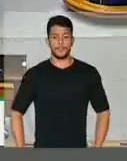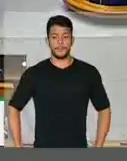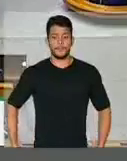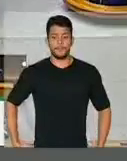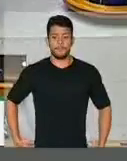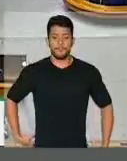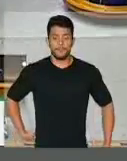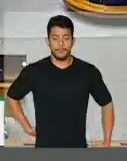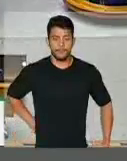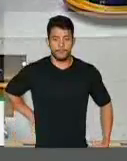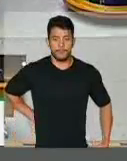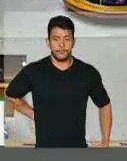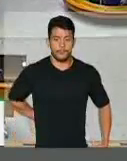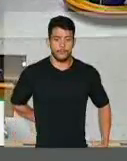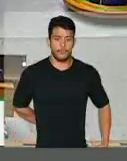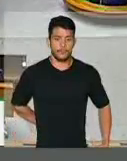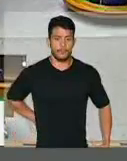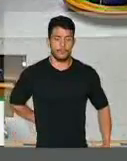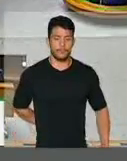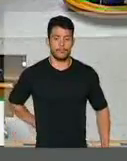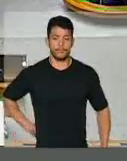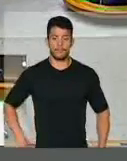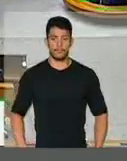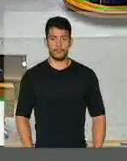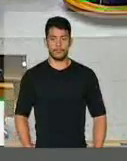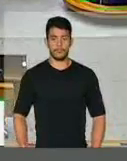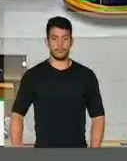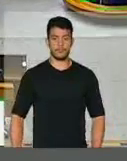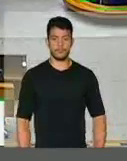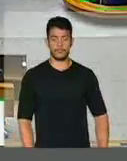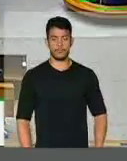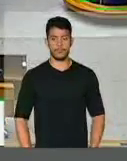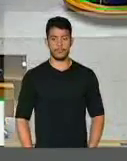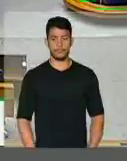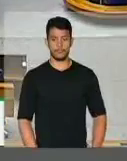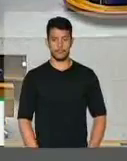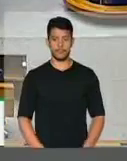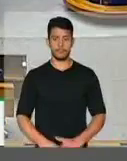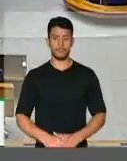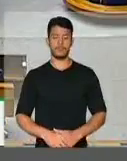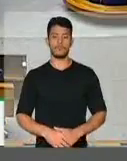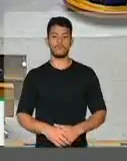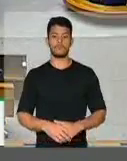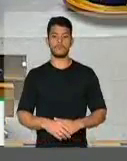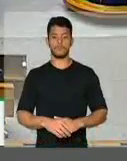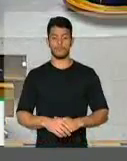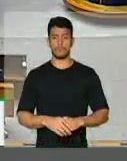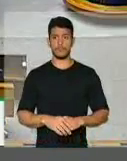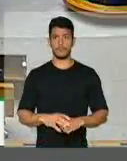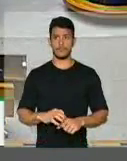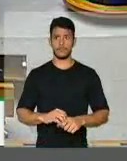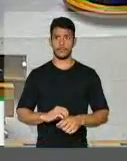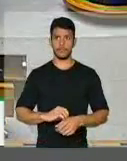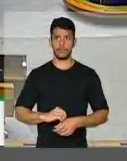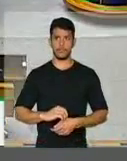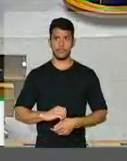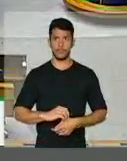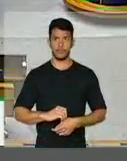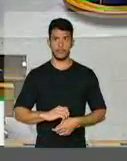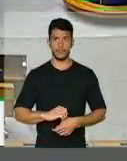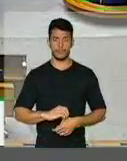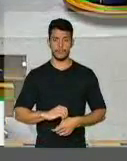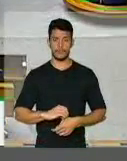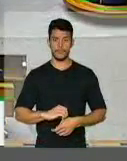Pelo PSC do Rio de Janeiro, deputado Haroldo de Oliveira, 3 minutos. Obrigado, presidente